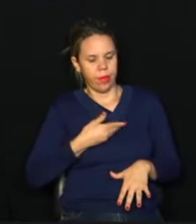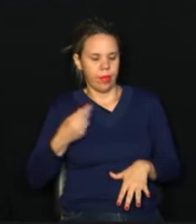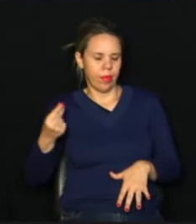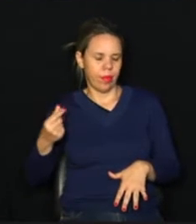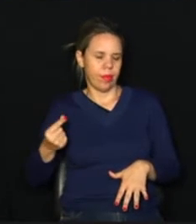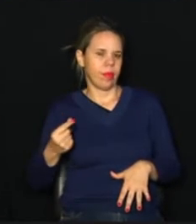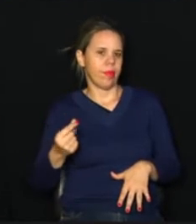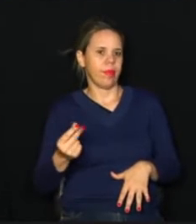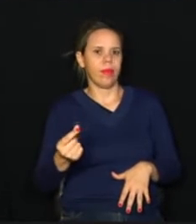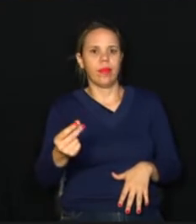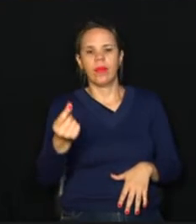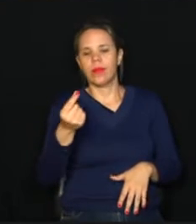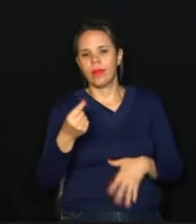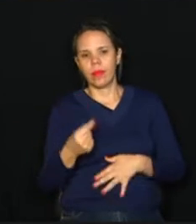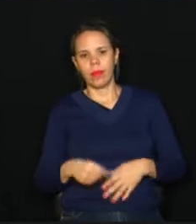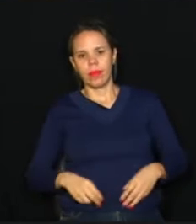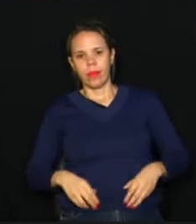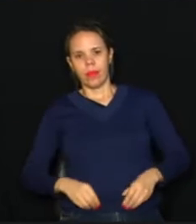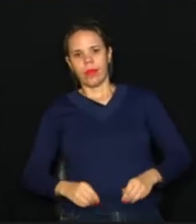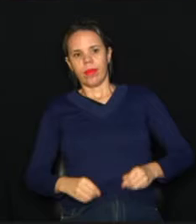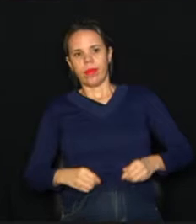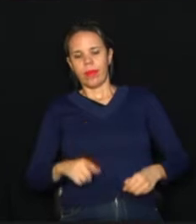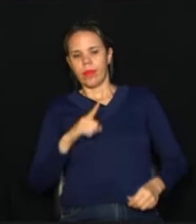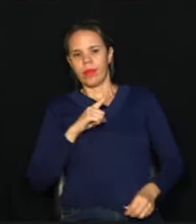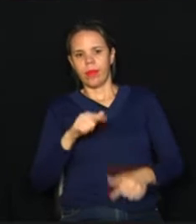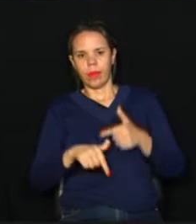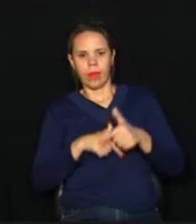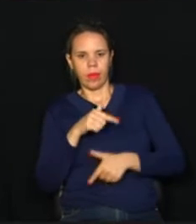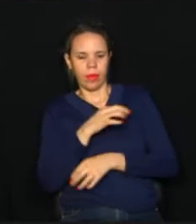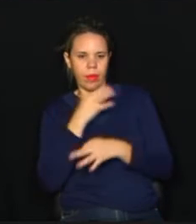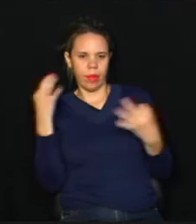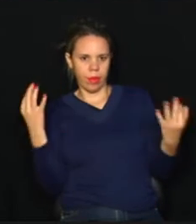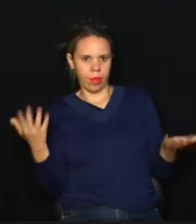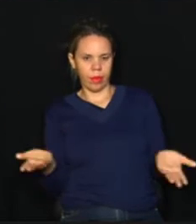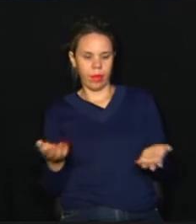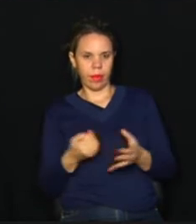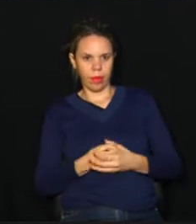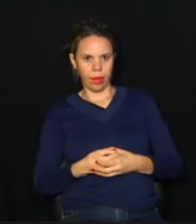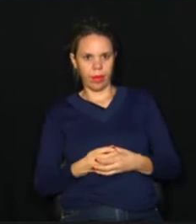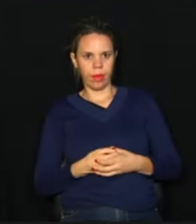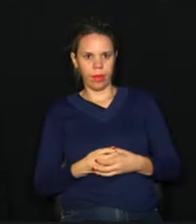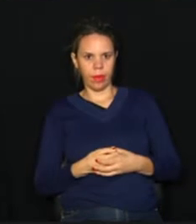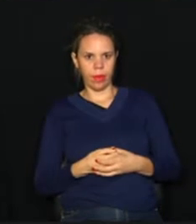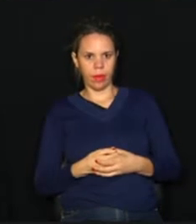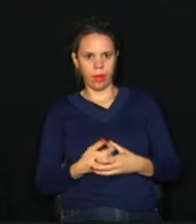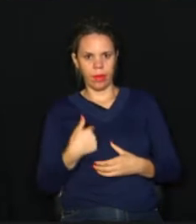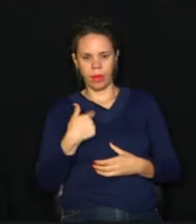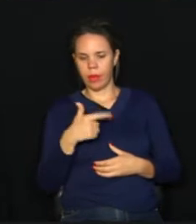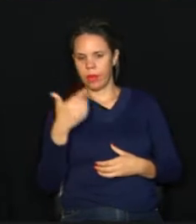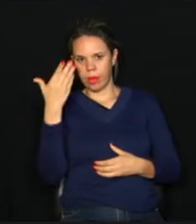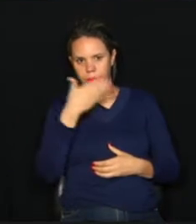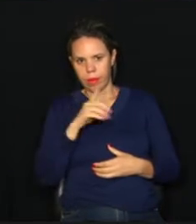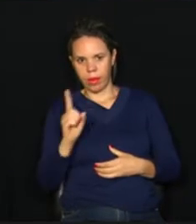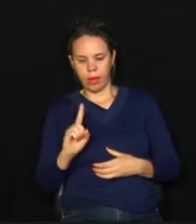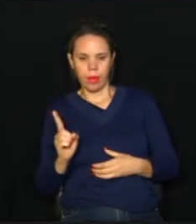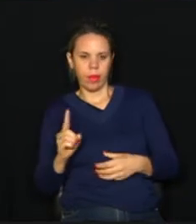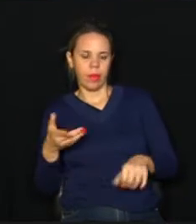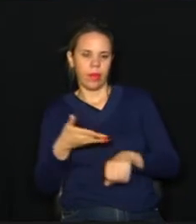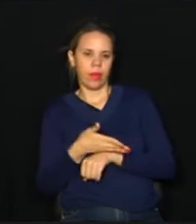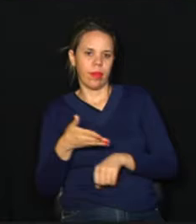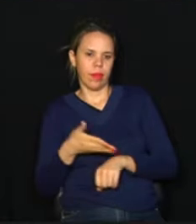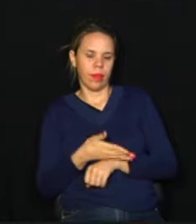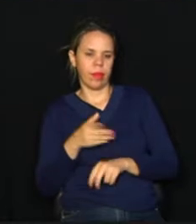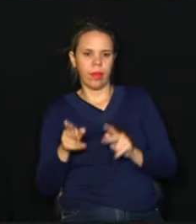longa data, e ele tem feito um trabalho fantástico. O que eu não tenho visto é a